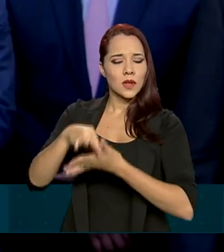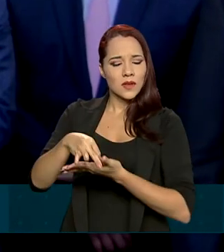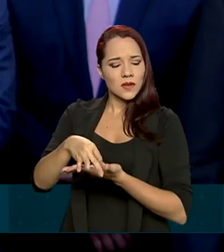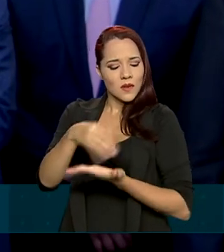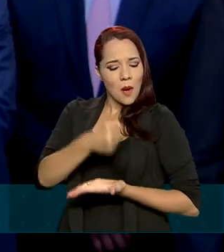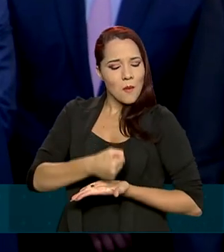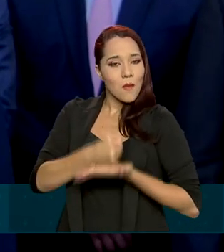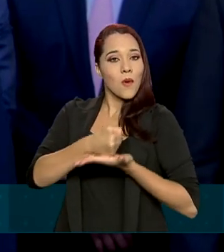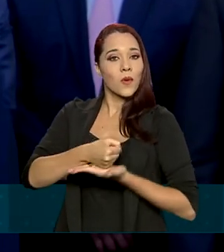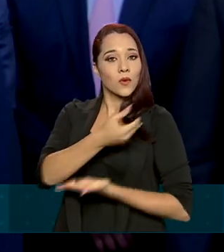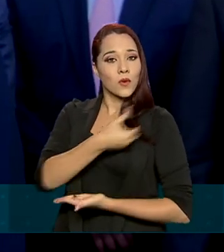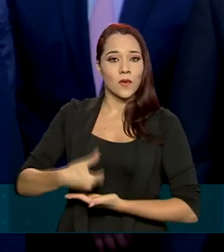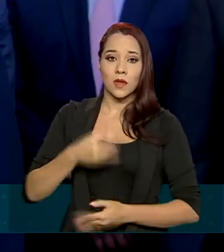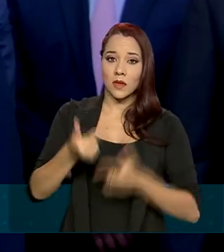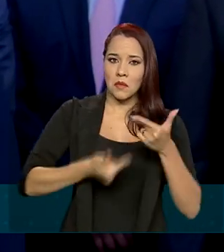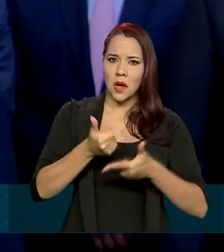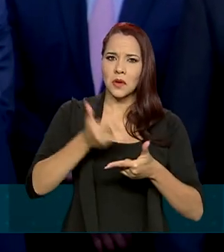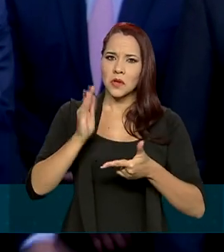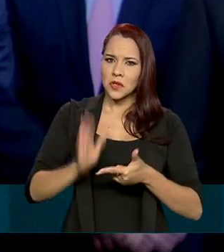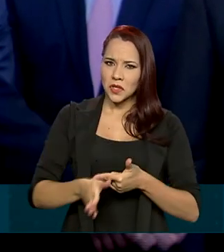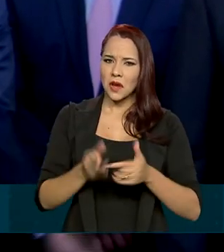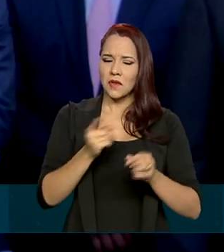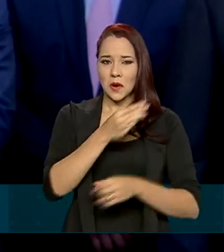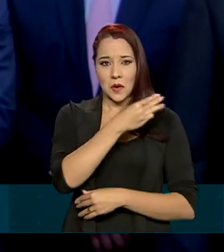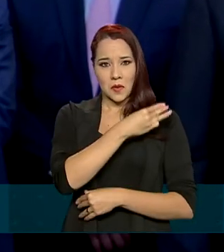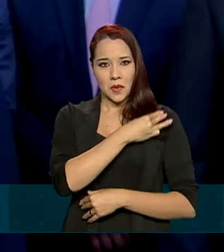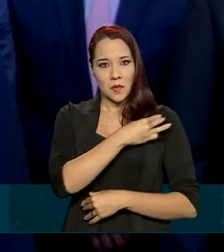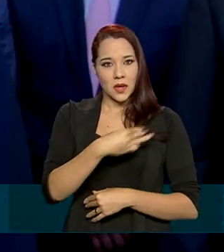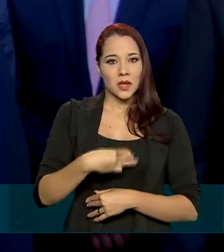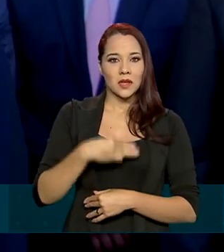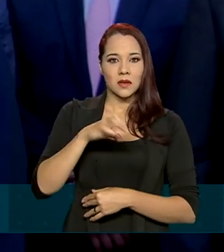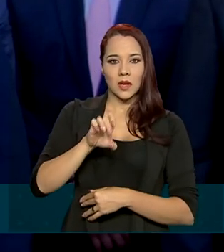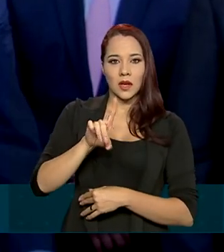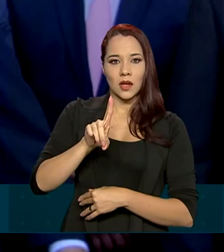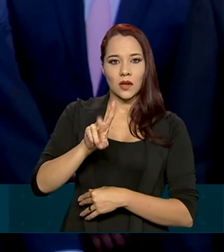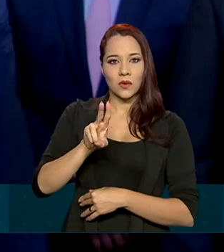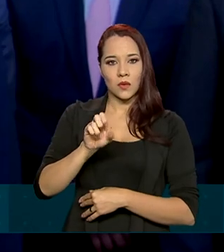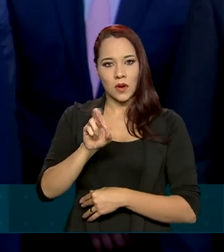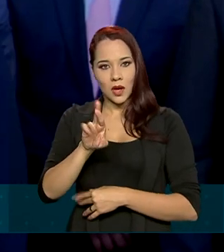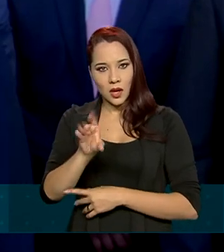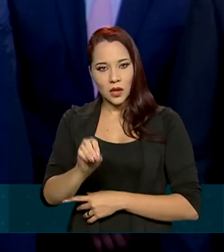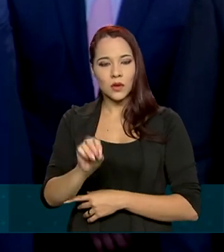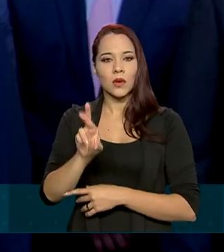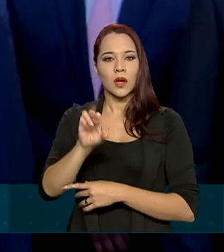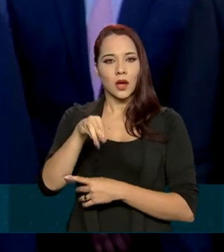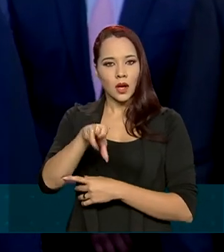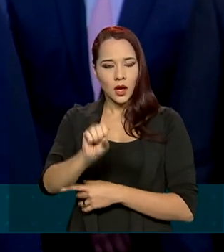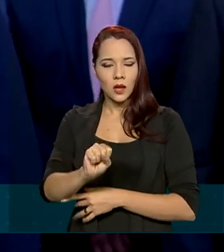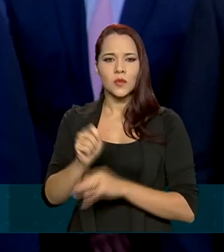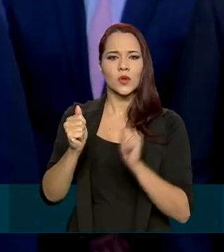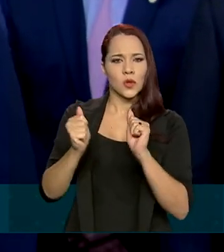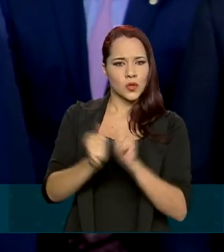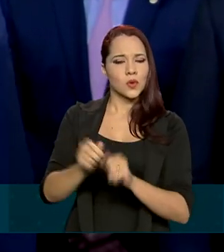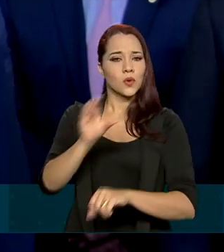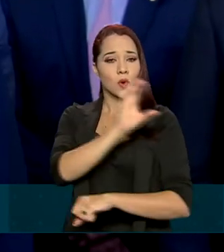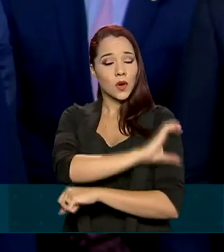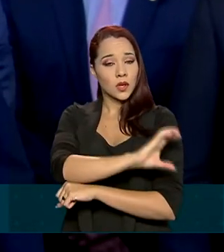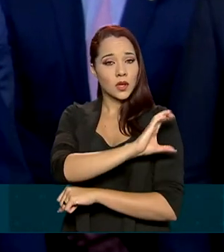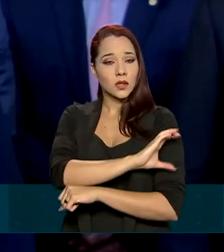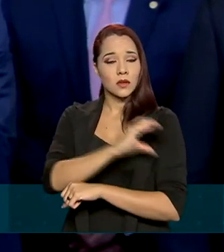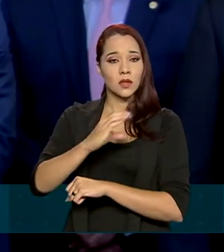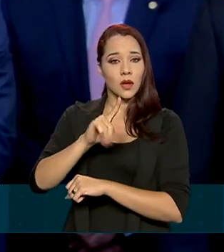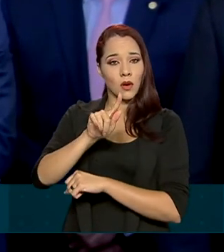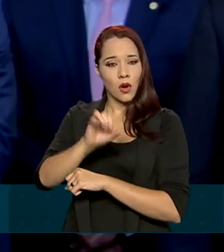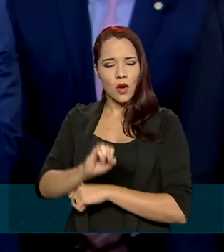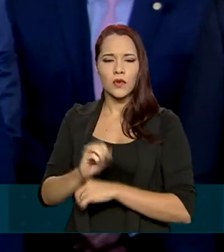trabalho feito já há bastante tempo pelo ministro Eduardo Ramos, com a coordenação da Segov, mas também com o ministro Paulo